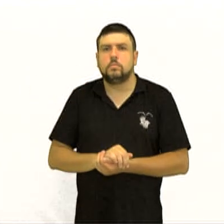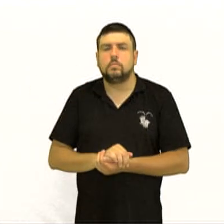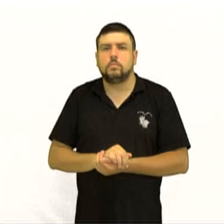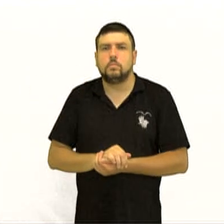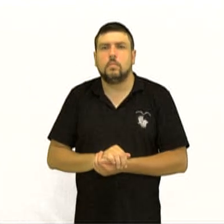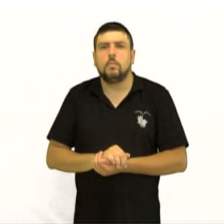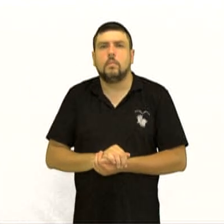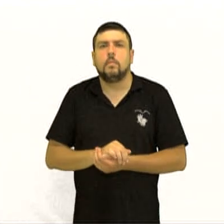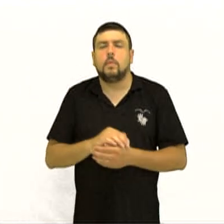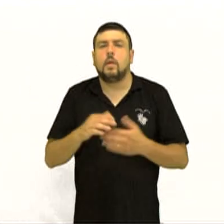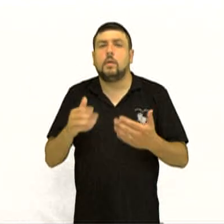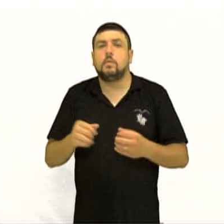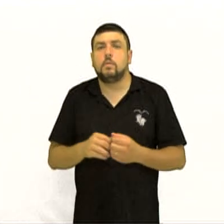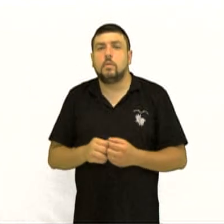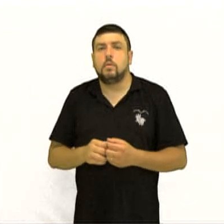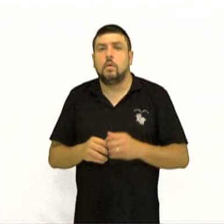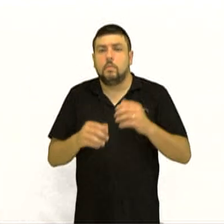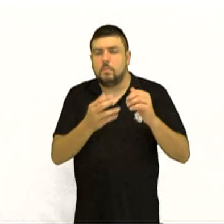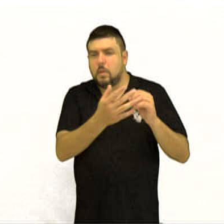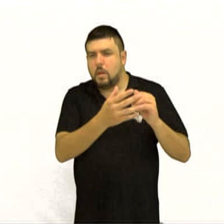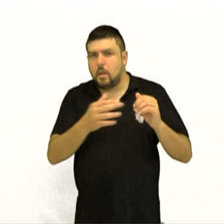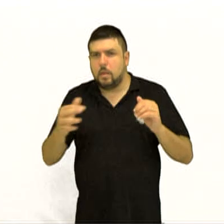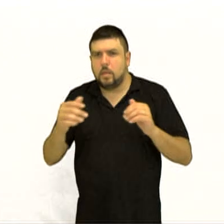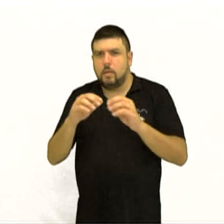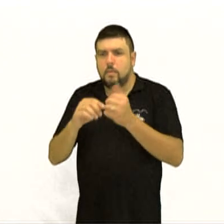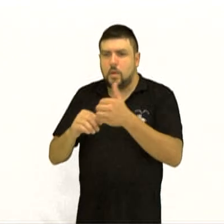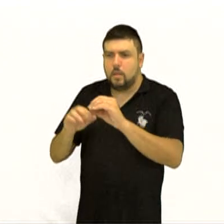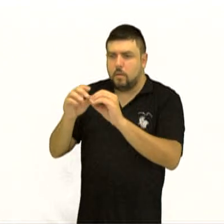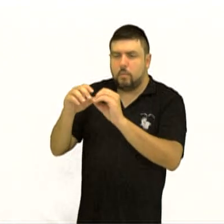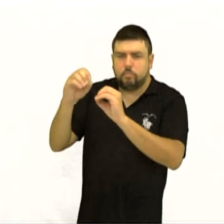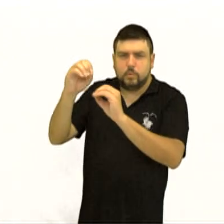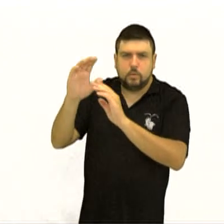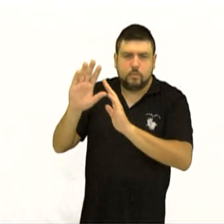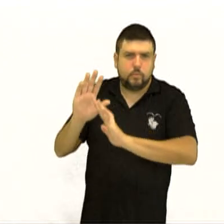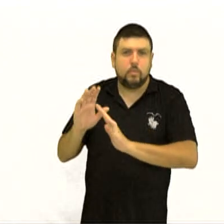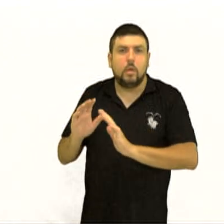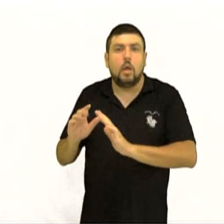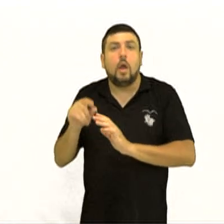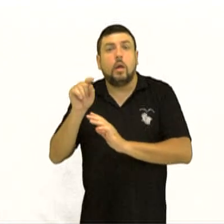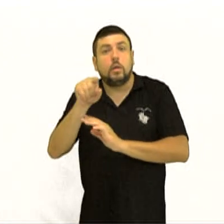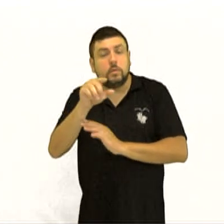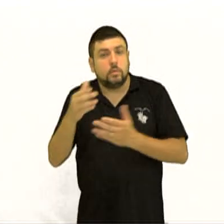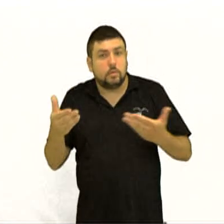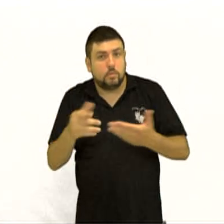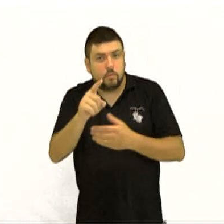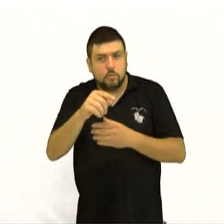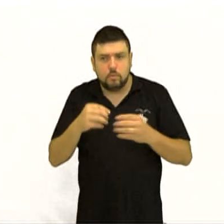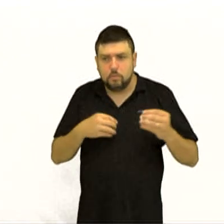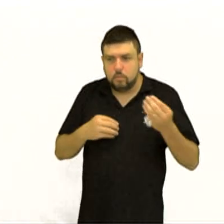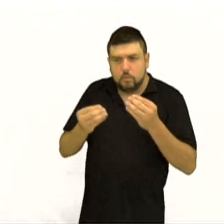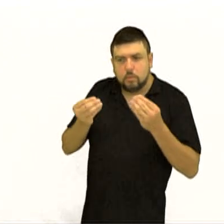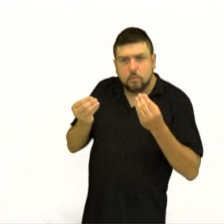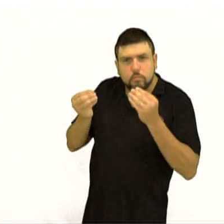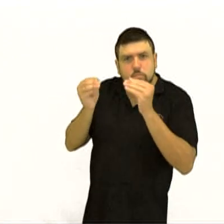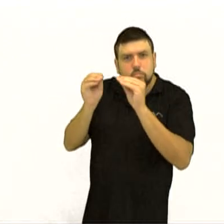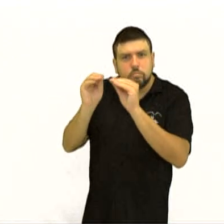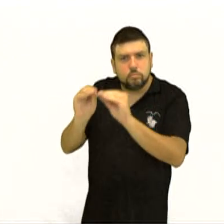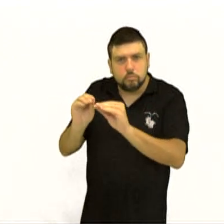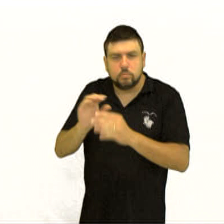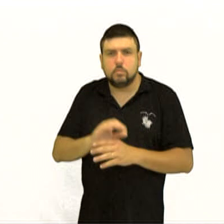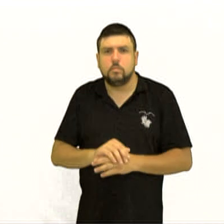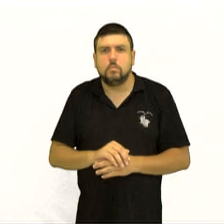no expoente no 0 aqui, vai somar o número de pulos que você deu, com o sinal, se for para a direita negativo, se for para a